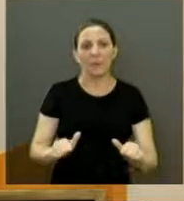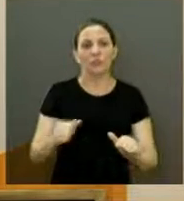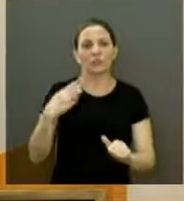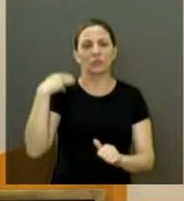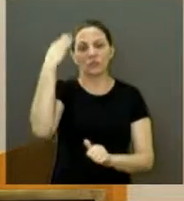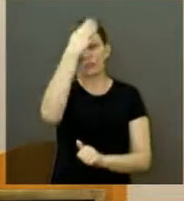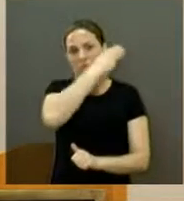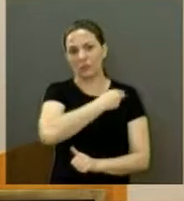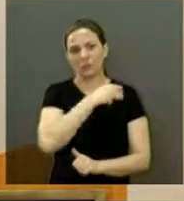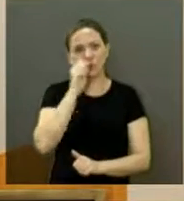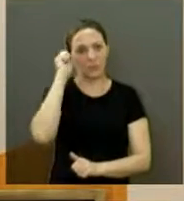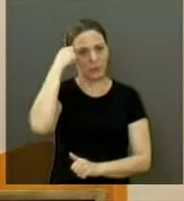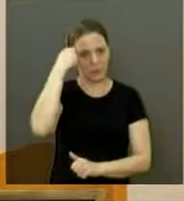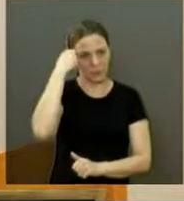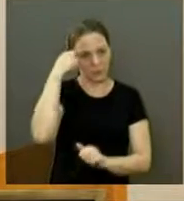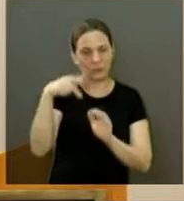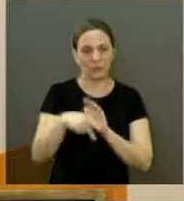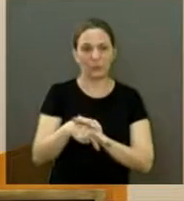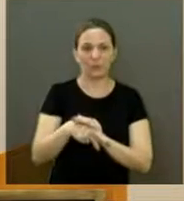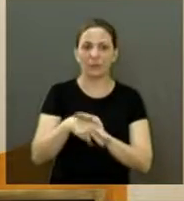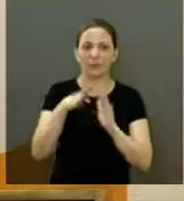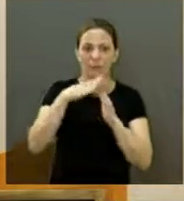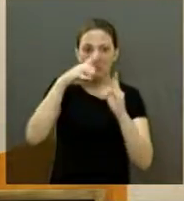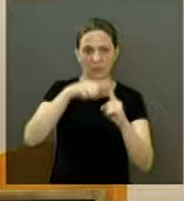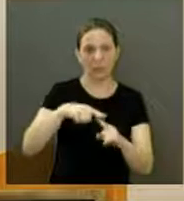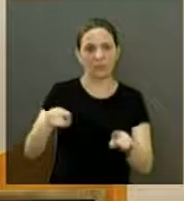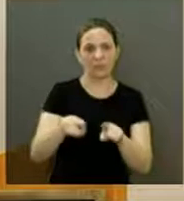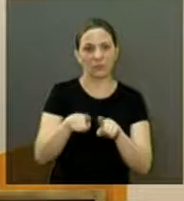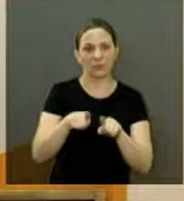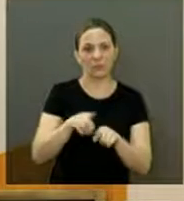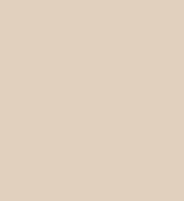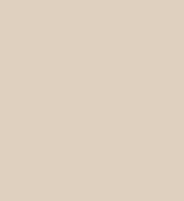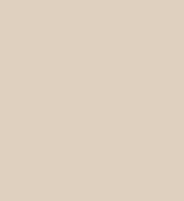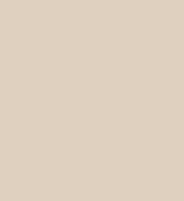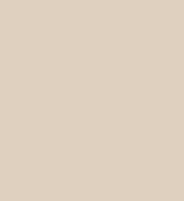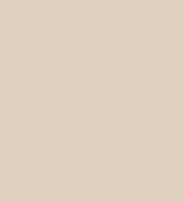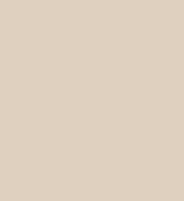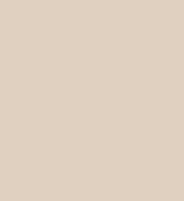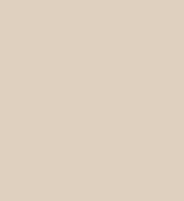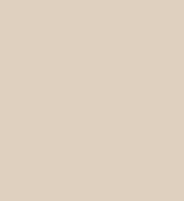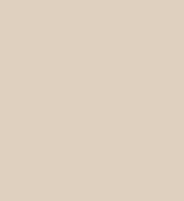aparecida então muito obrigado e parabéns a todos fiquem com deus